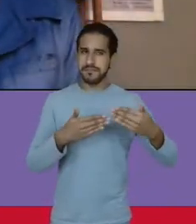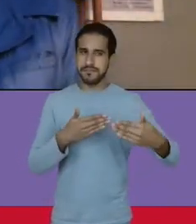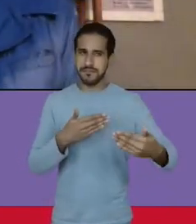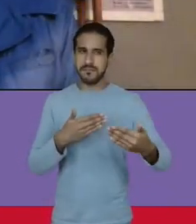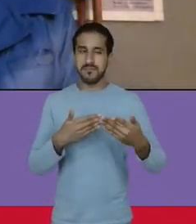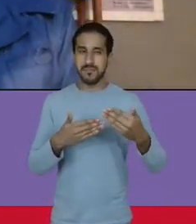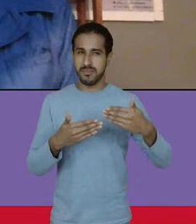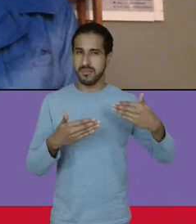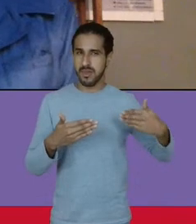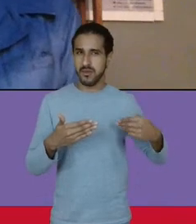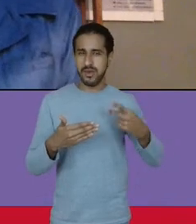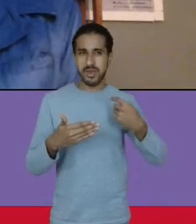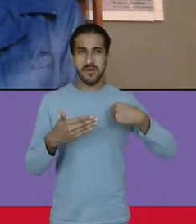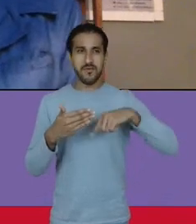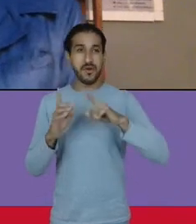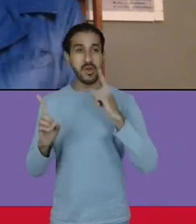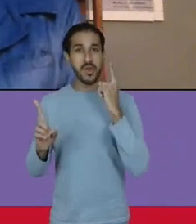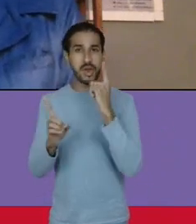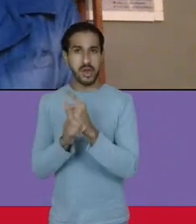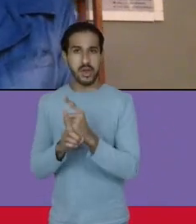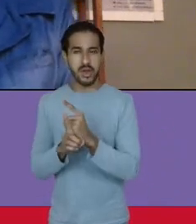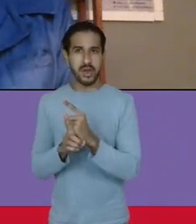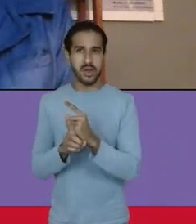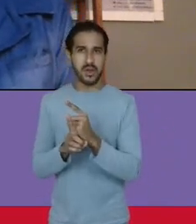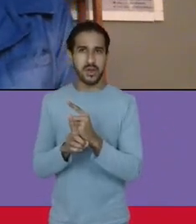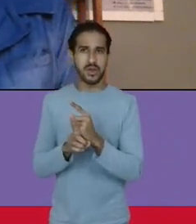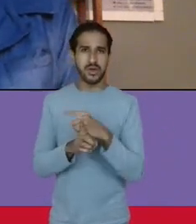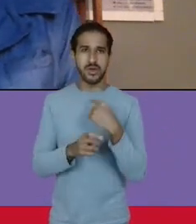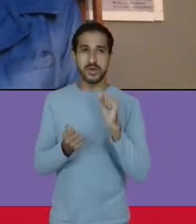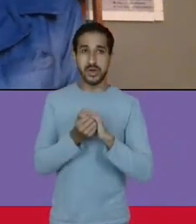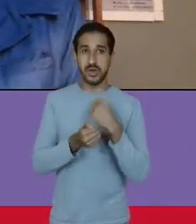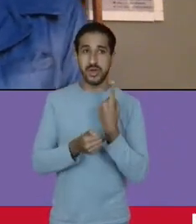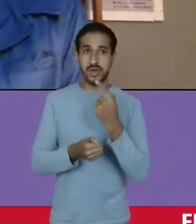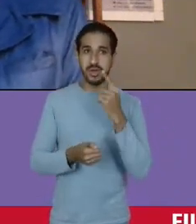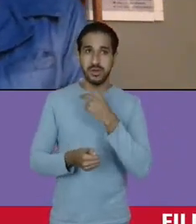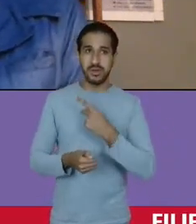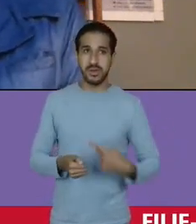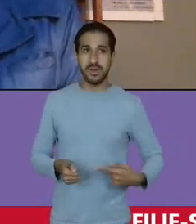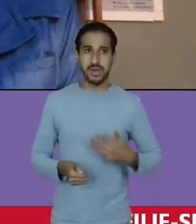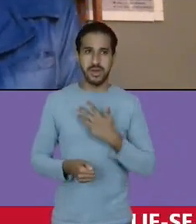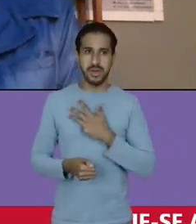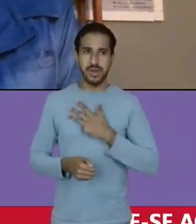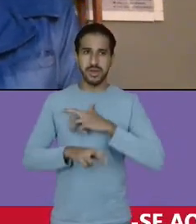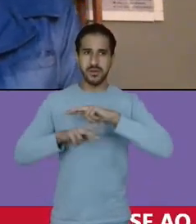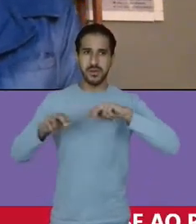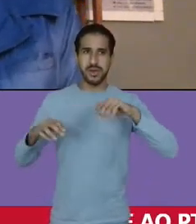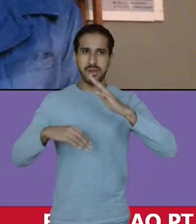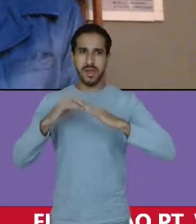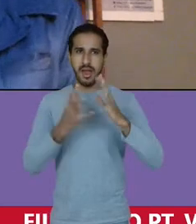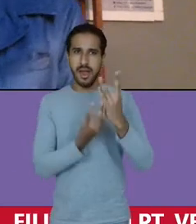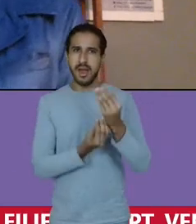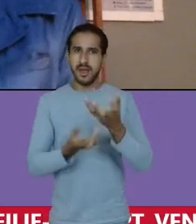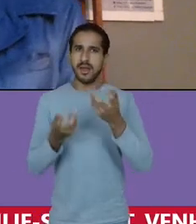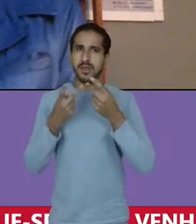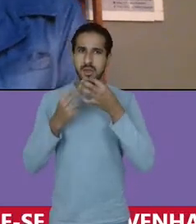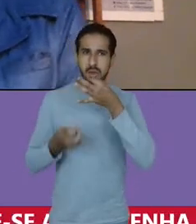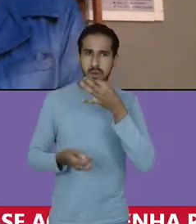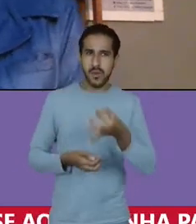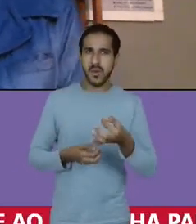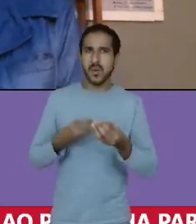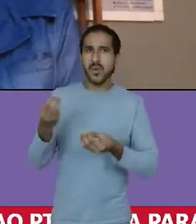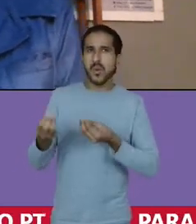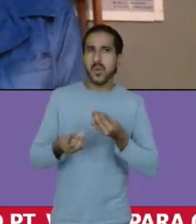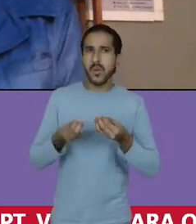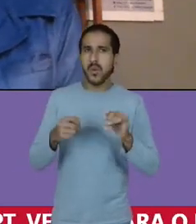Recentemente, você esteve no encontro, inclusive com o nosso presidente Lula, e teve vários artistas. Eu queria que você comentasse um pouco quais